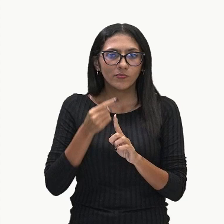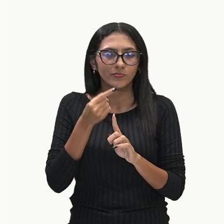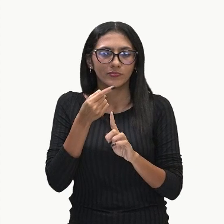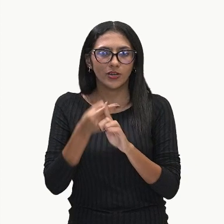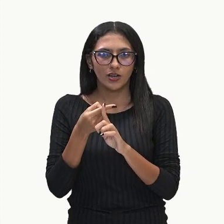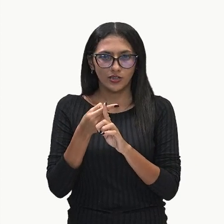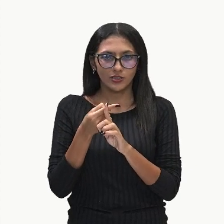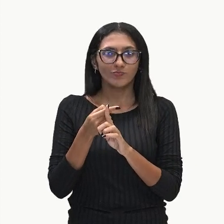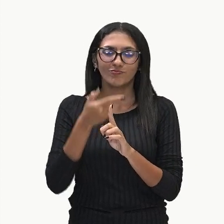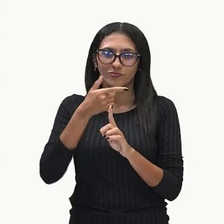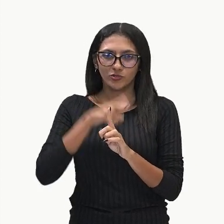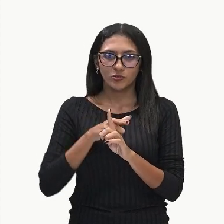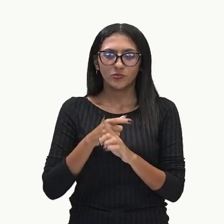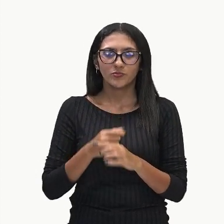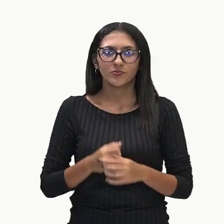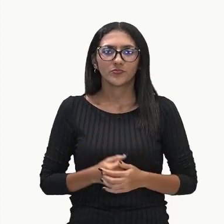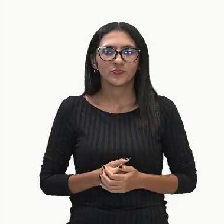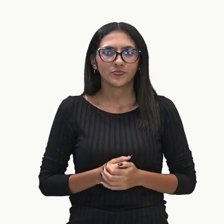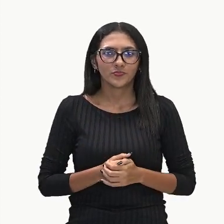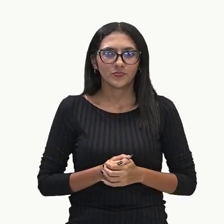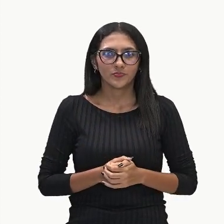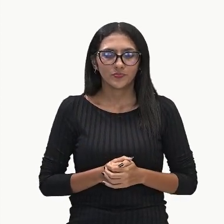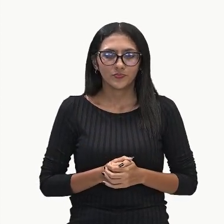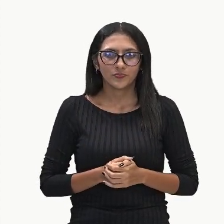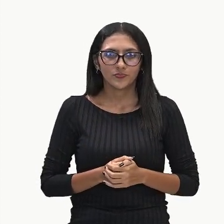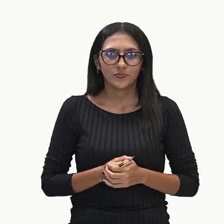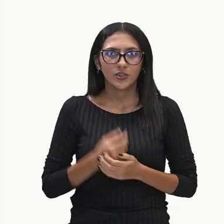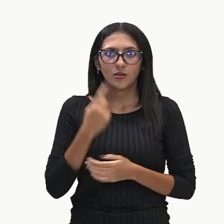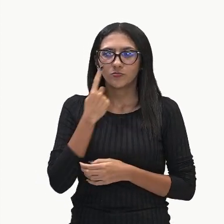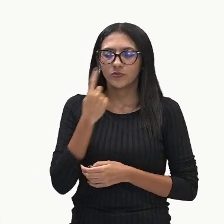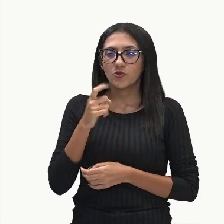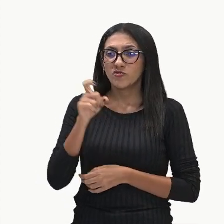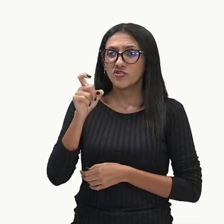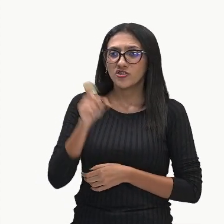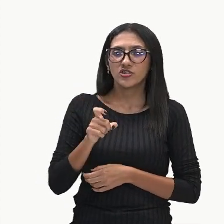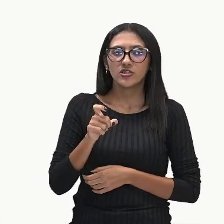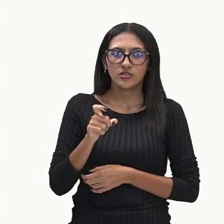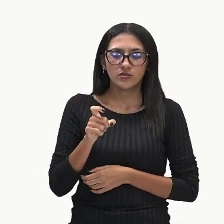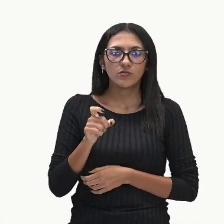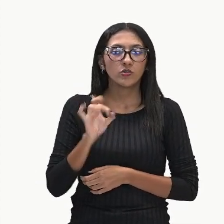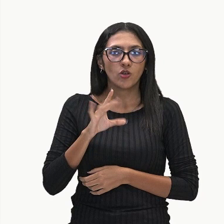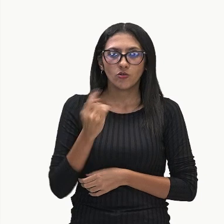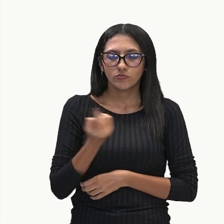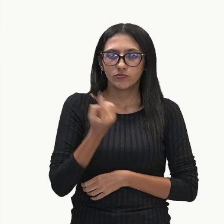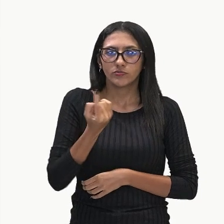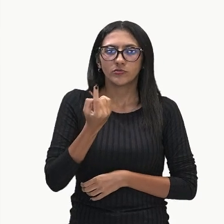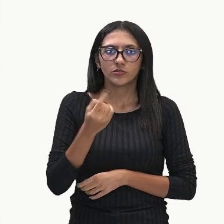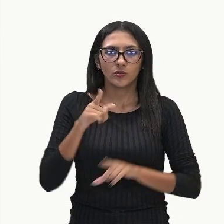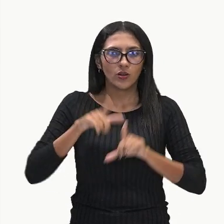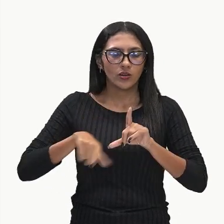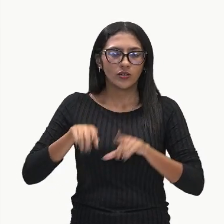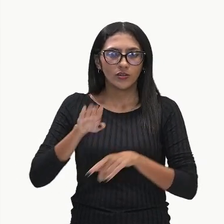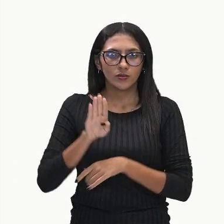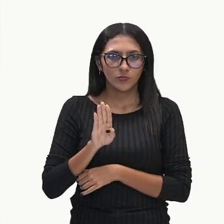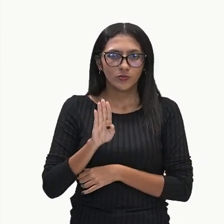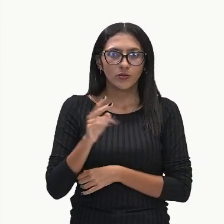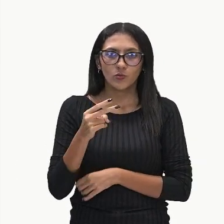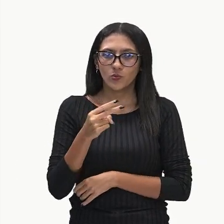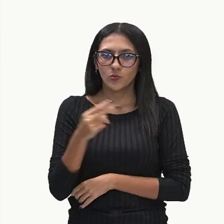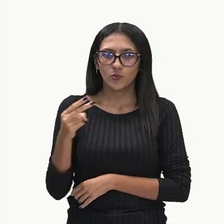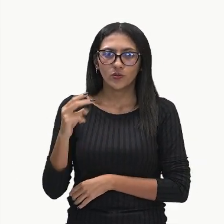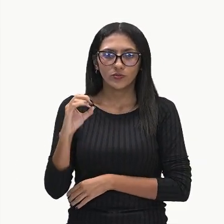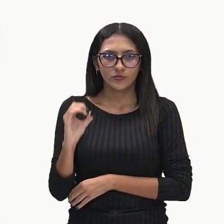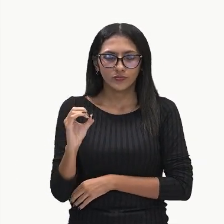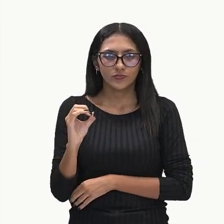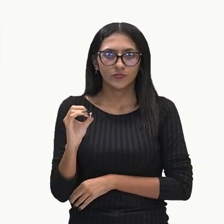o sinal, quando você retirou o fator comum daqui, quem sobrou? B. Isto igual a